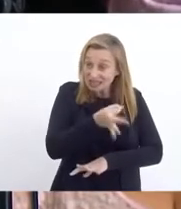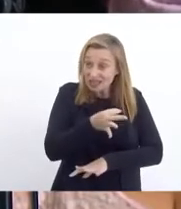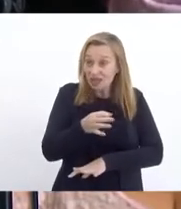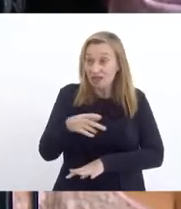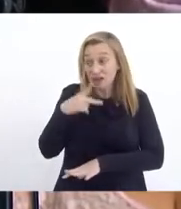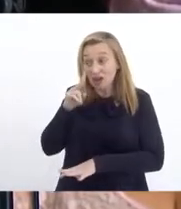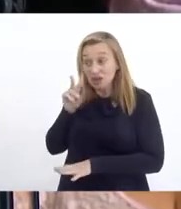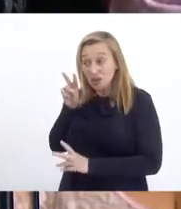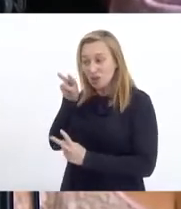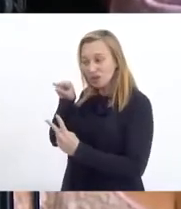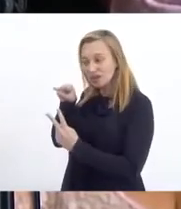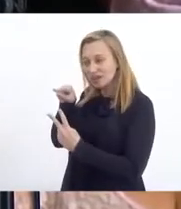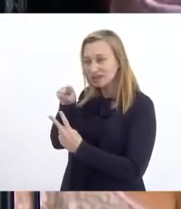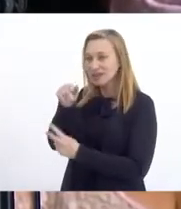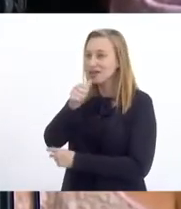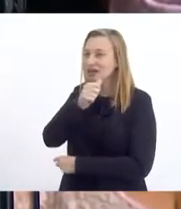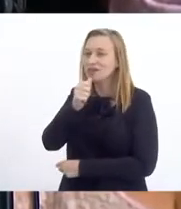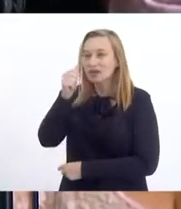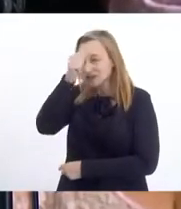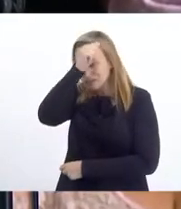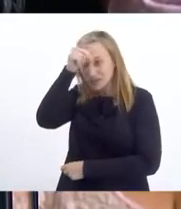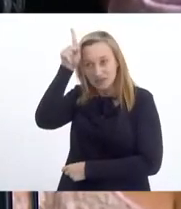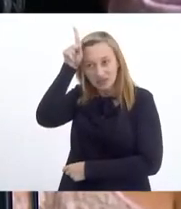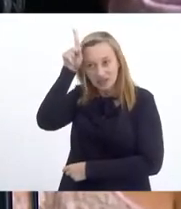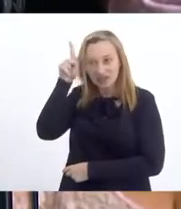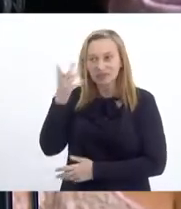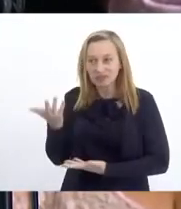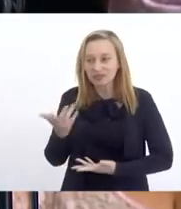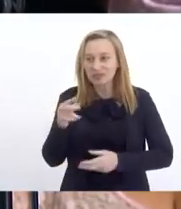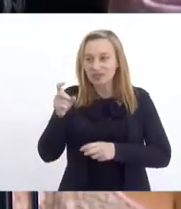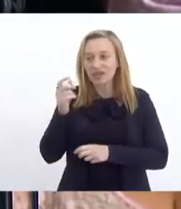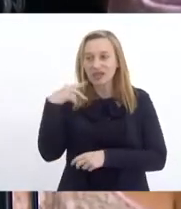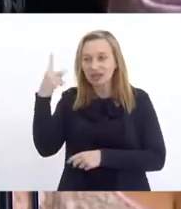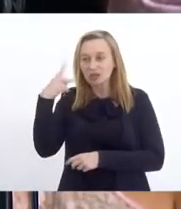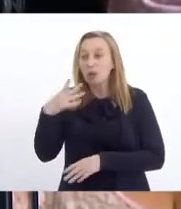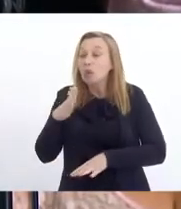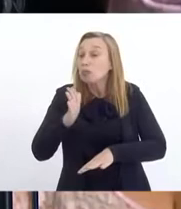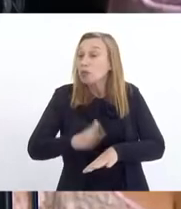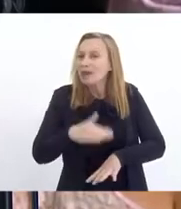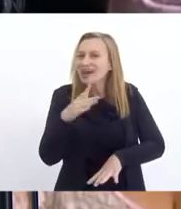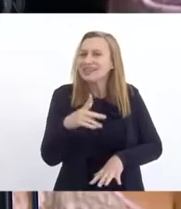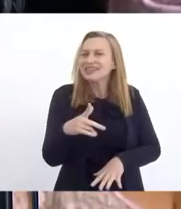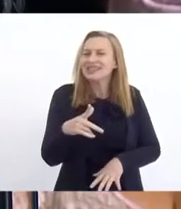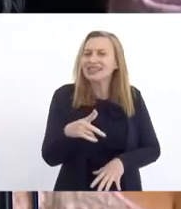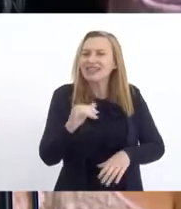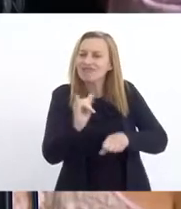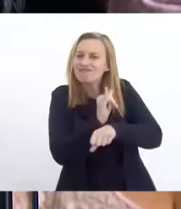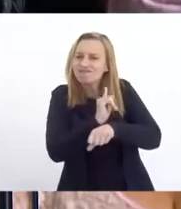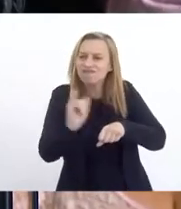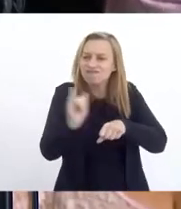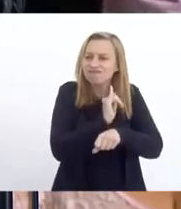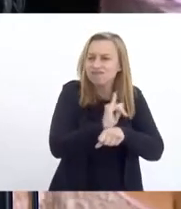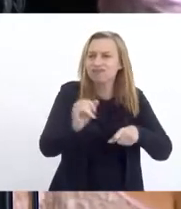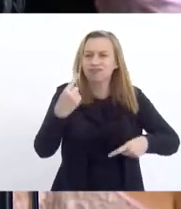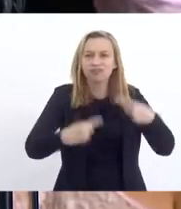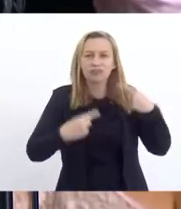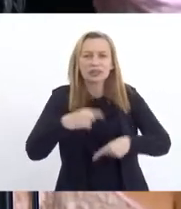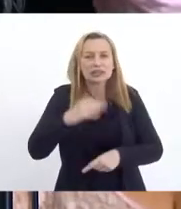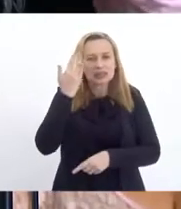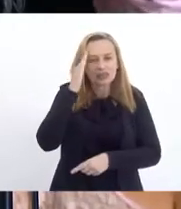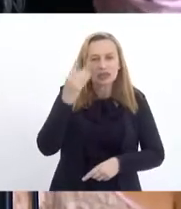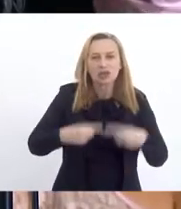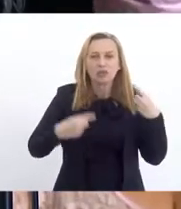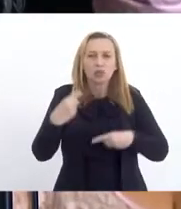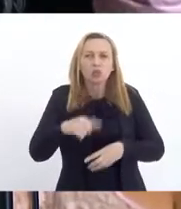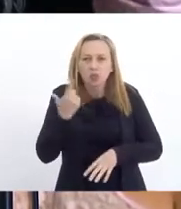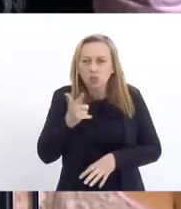olhando para as prefeitas, prefeitos e vereadores. Por mais que a gente tenha articulação política, entendimento político, que a